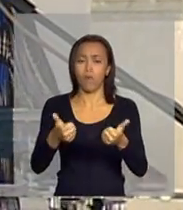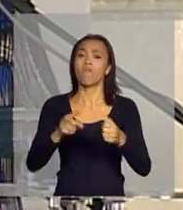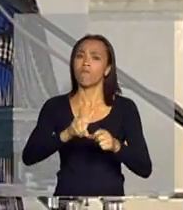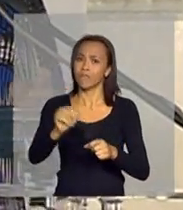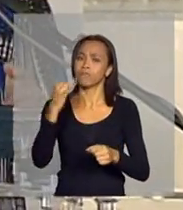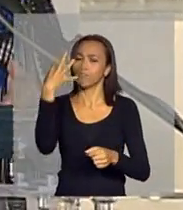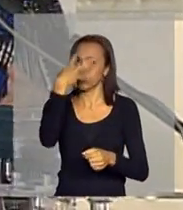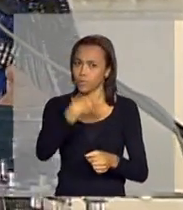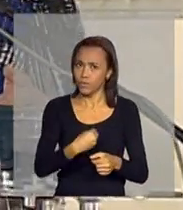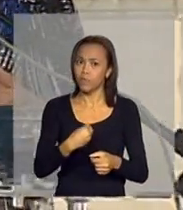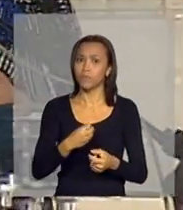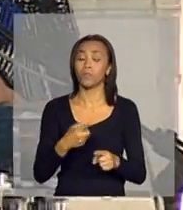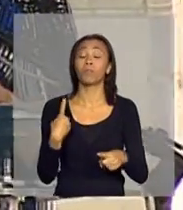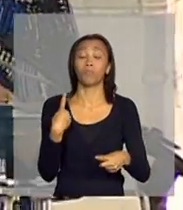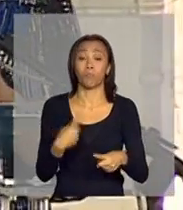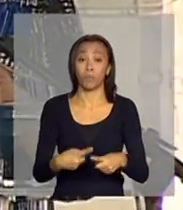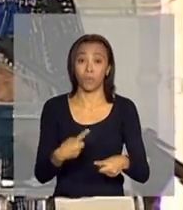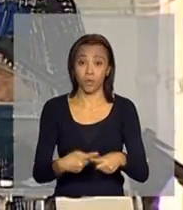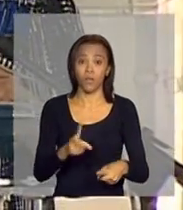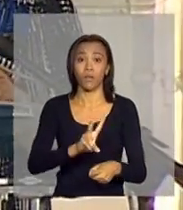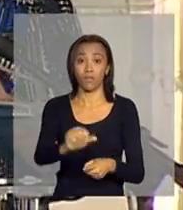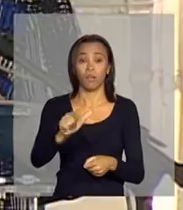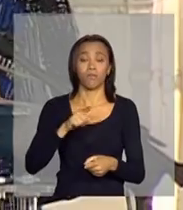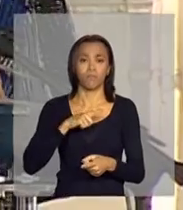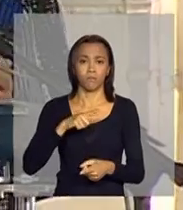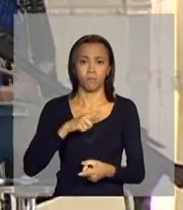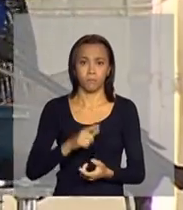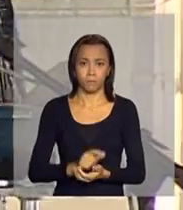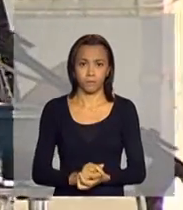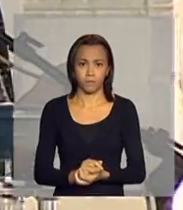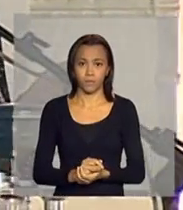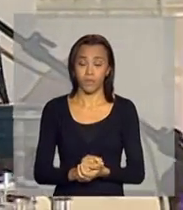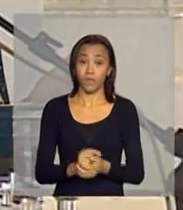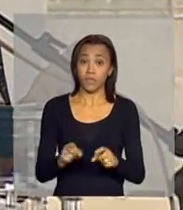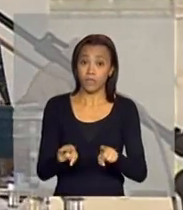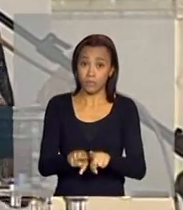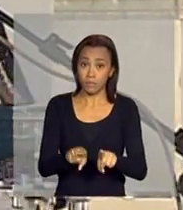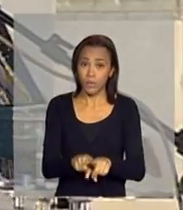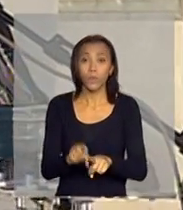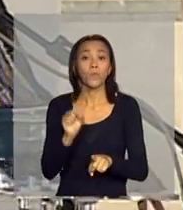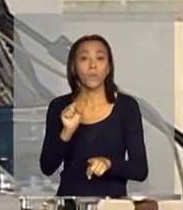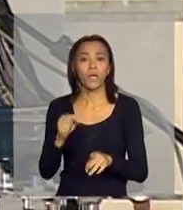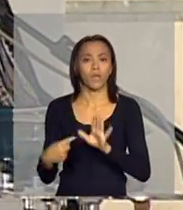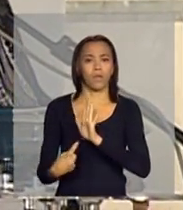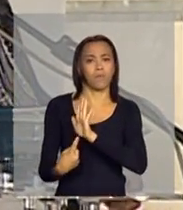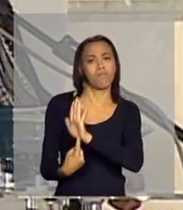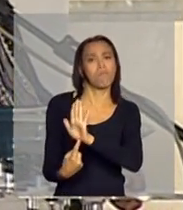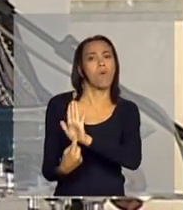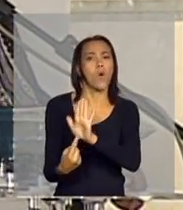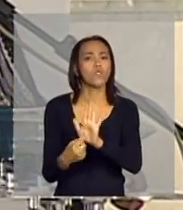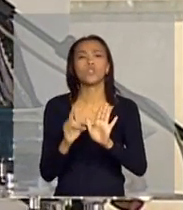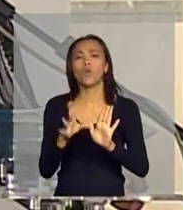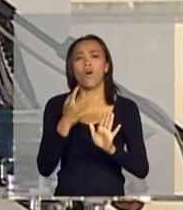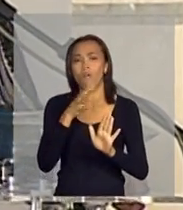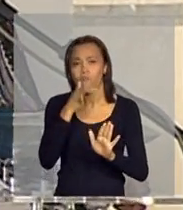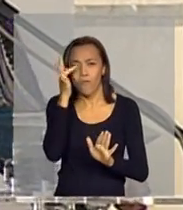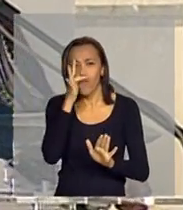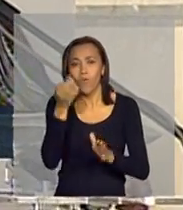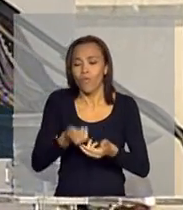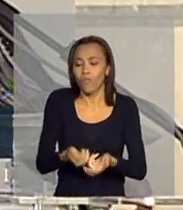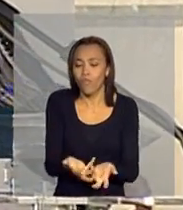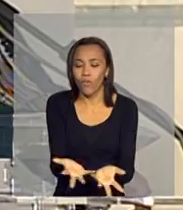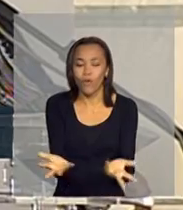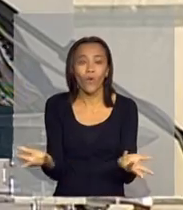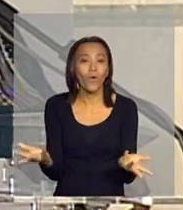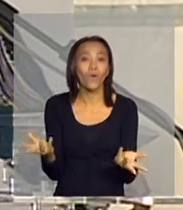muito bonito, porque terá uma apresentação, em vez das flores que estão aqui,